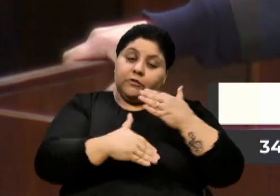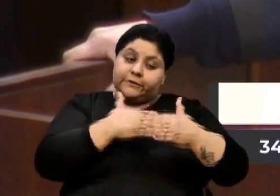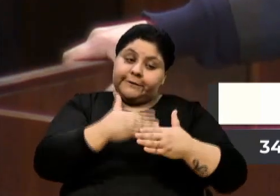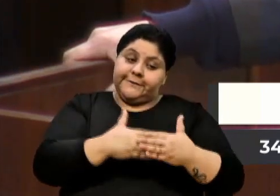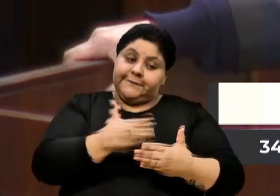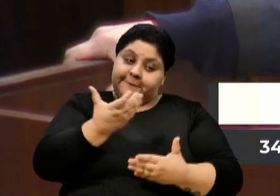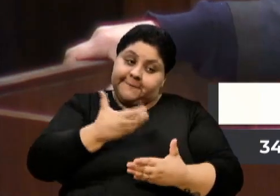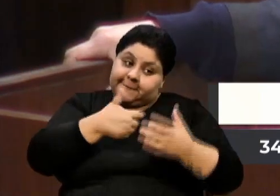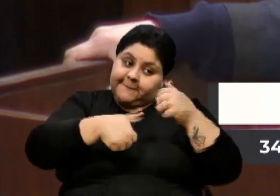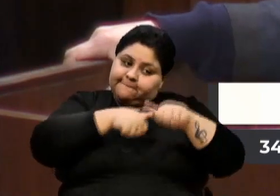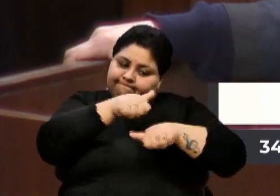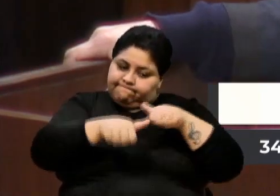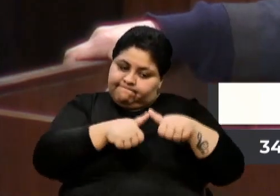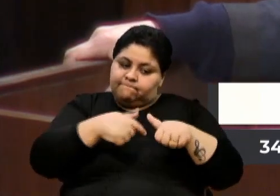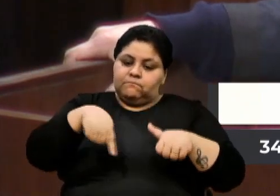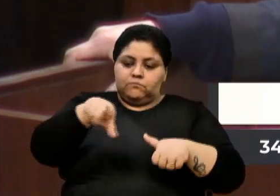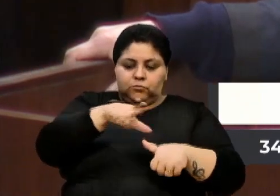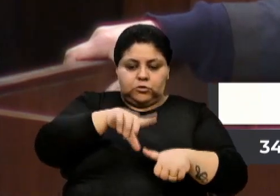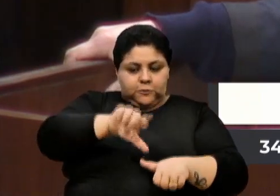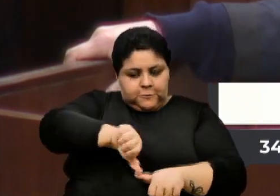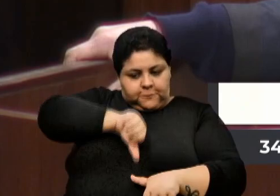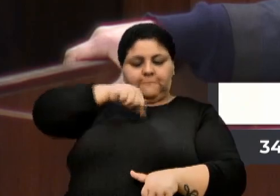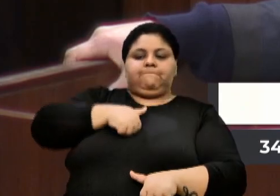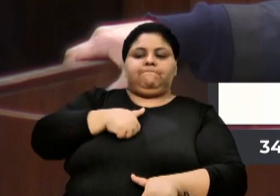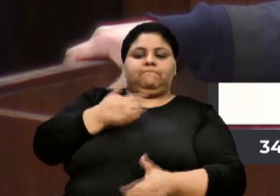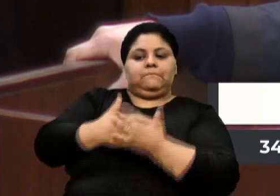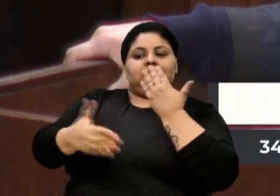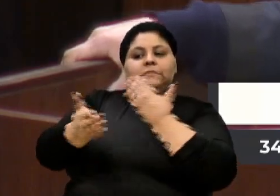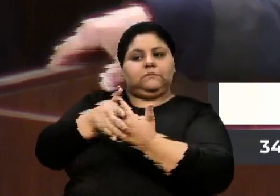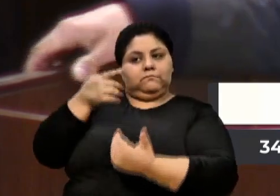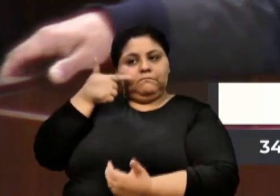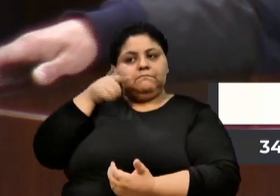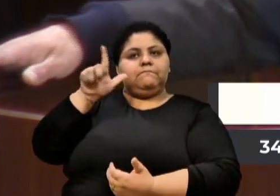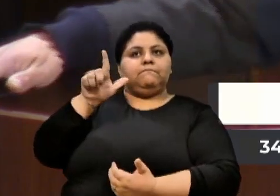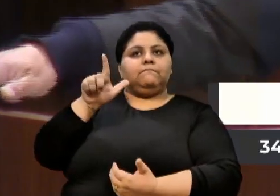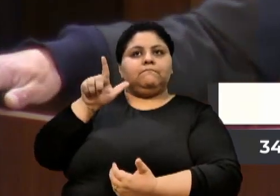coisa, se nós tivermos atitude, eu acho que para tudo tem solução,